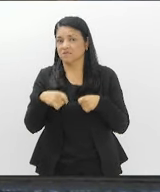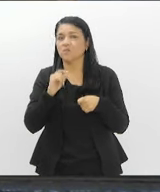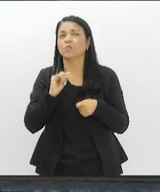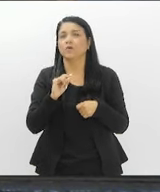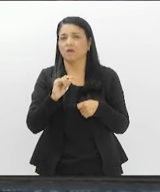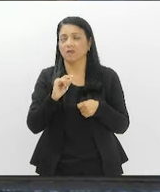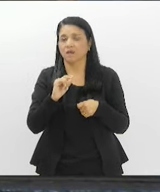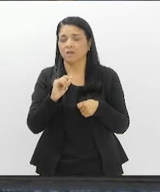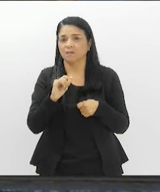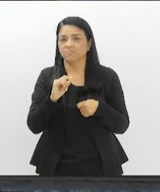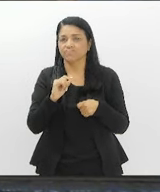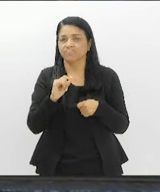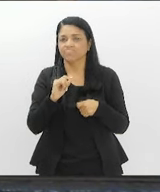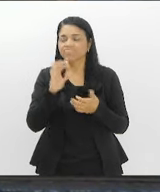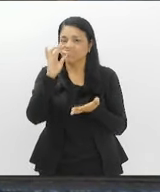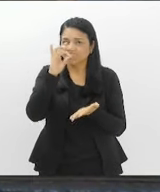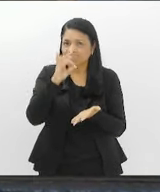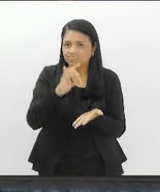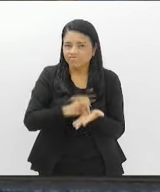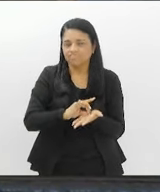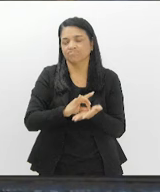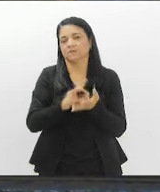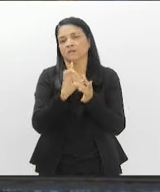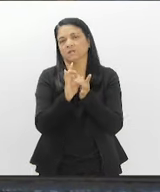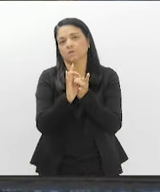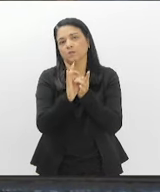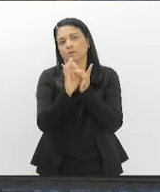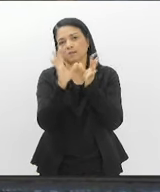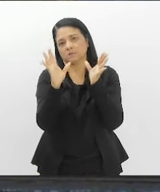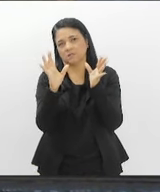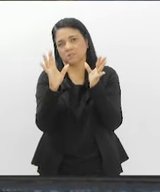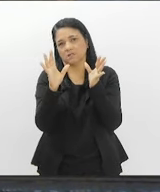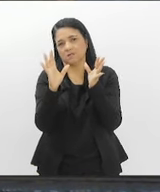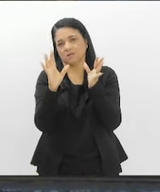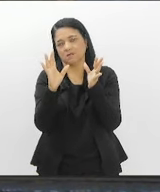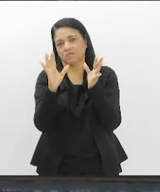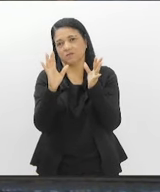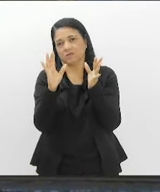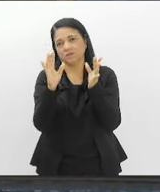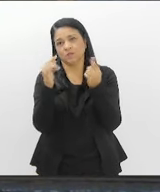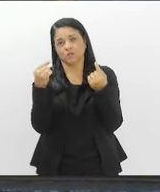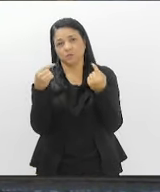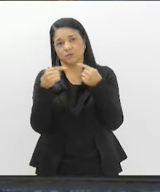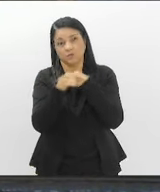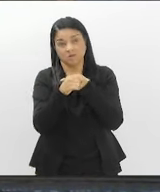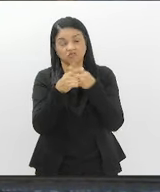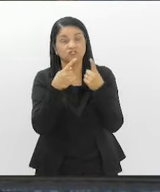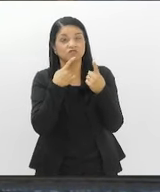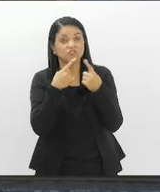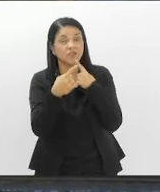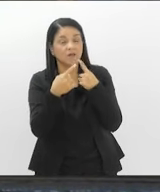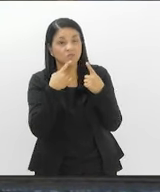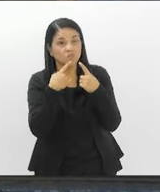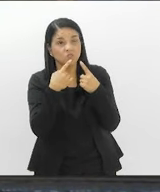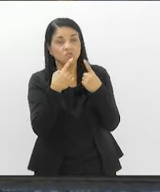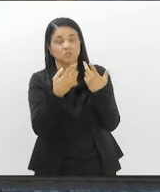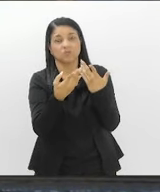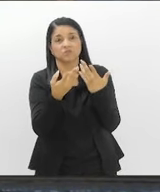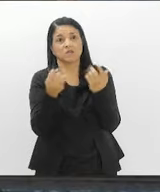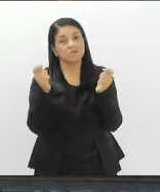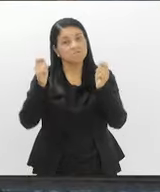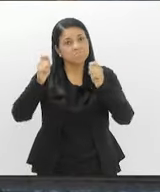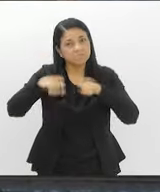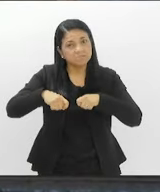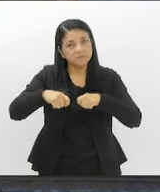é de exercer a verdadeira democracia, que é a democracia do contraditório, do diálogo, da capacidade